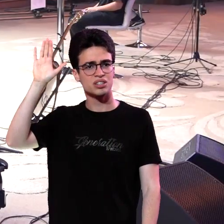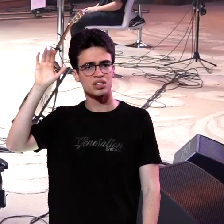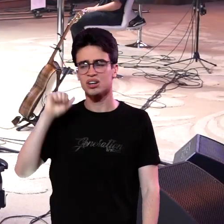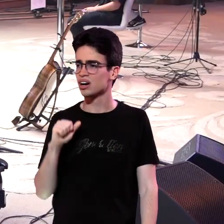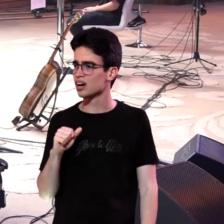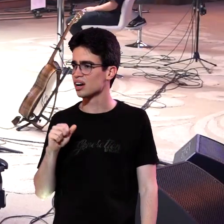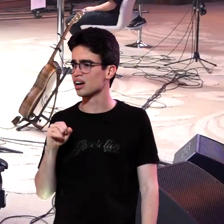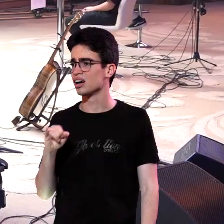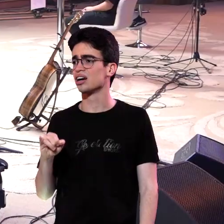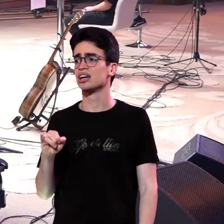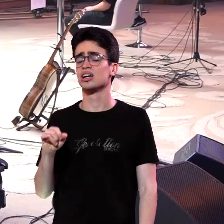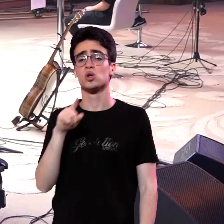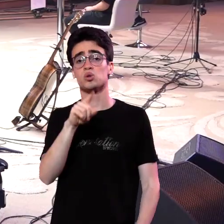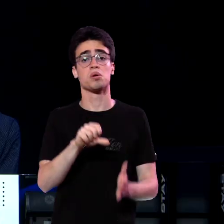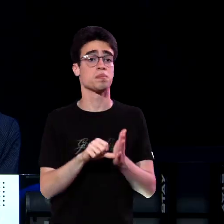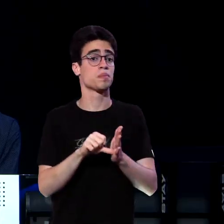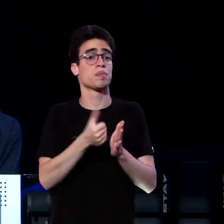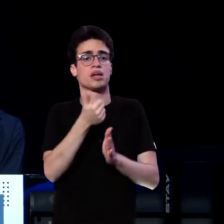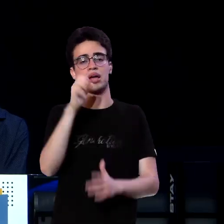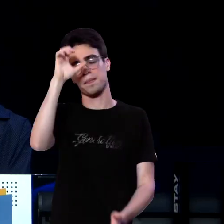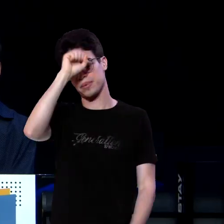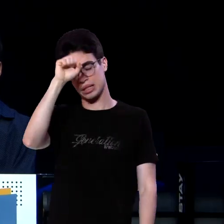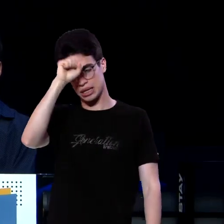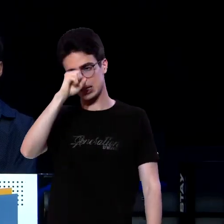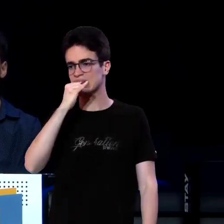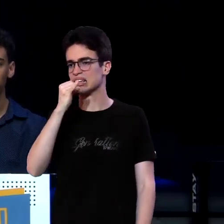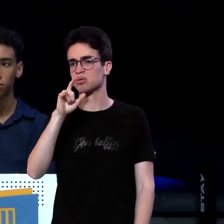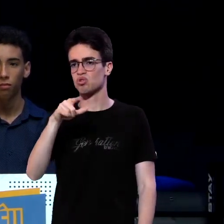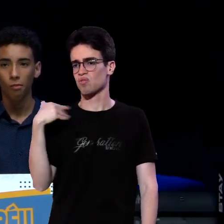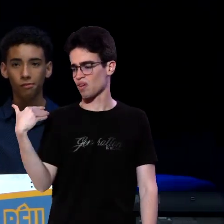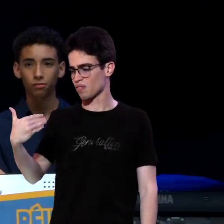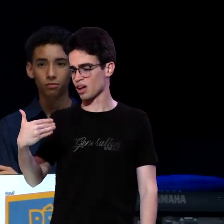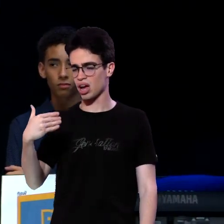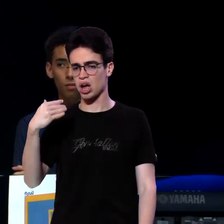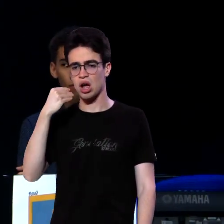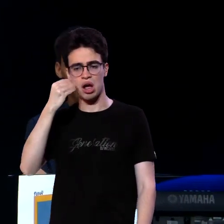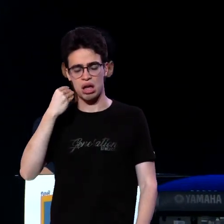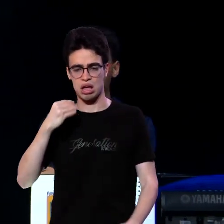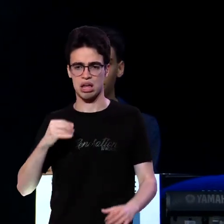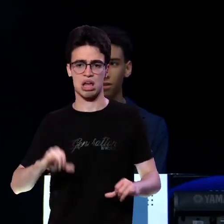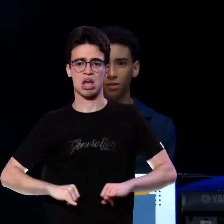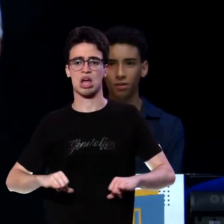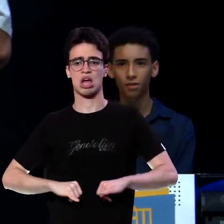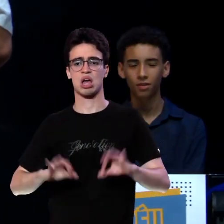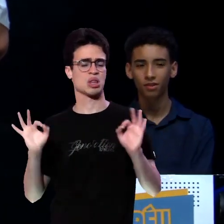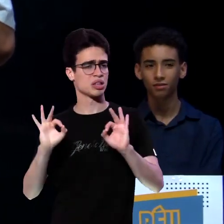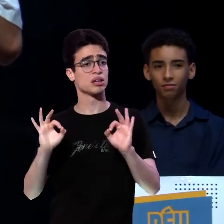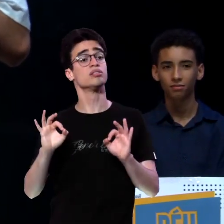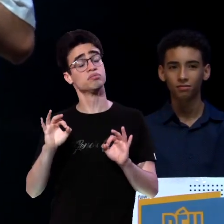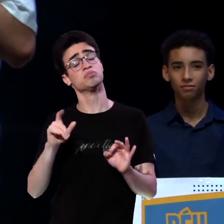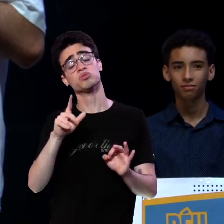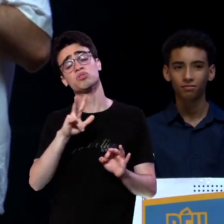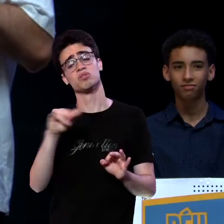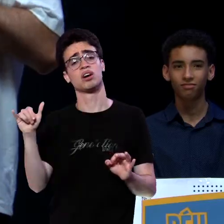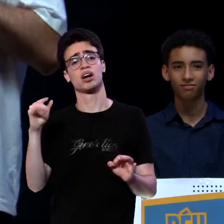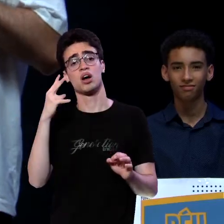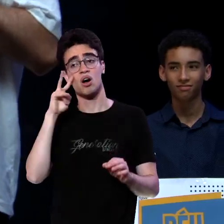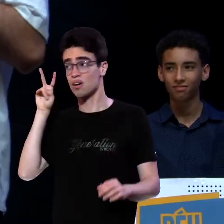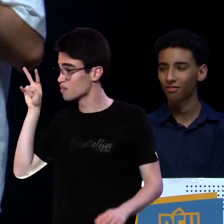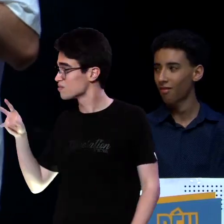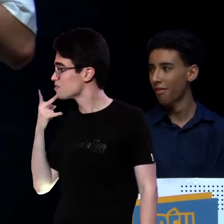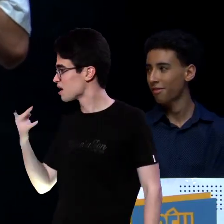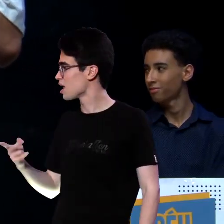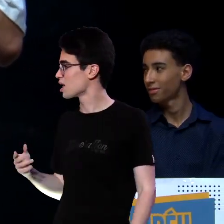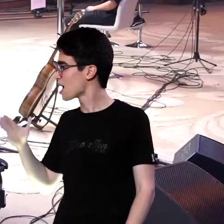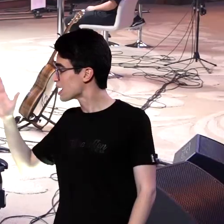primeira coisa que você precisa aprender, se você não passou por coisas difíceis, você vai passar. E eu não estou sendo profeta do caos, a vida é difícil mesmo. Olha para quem está do seu lado e